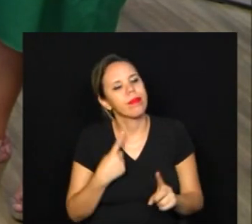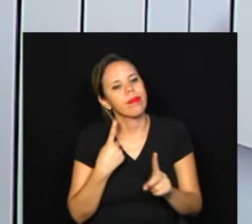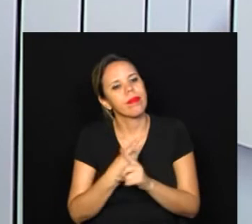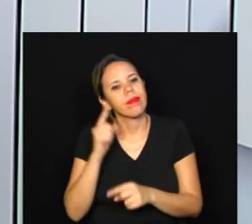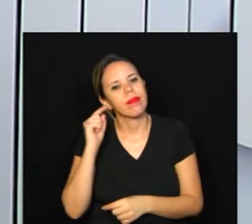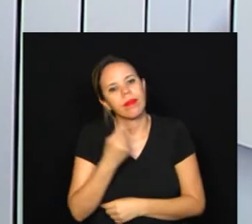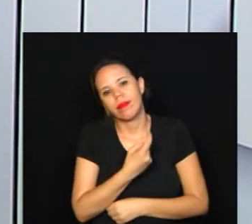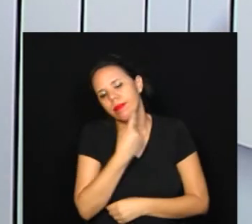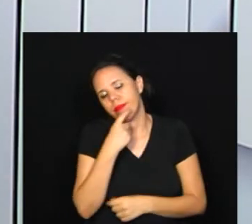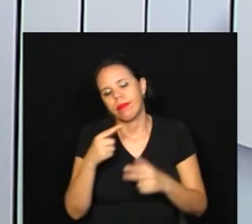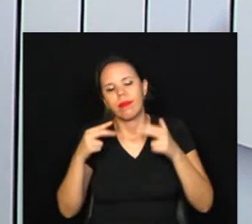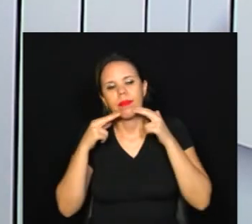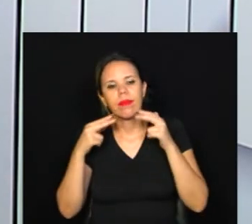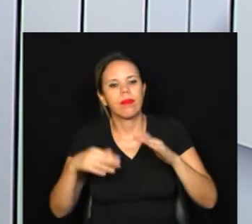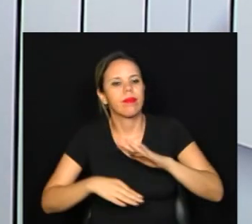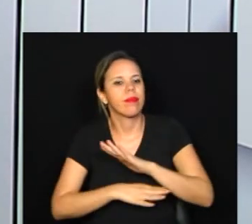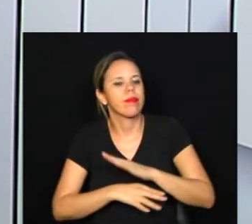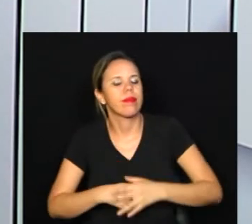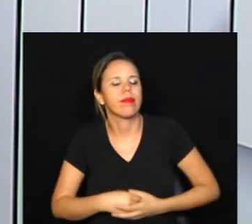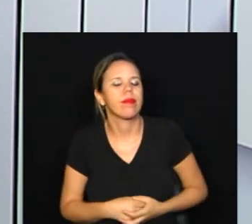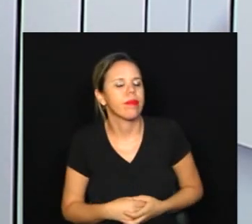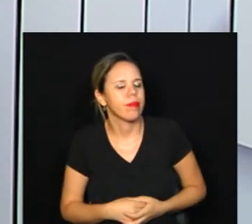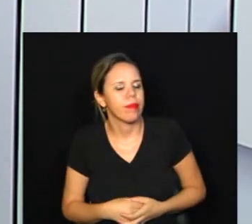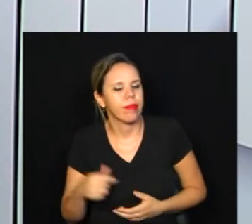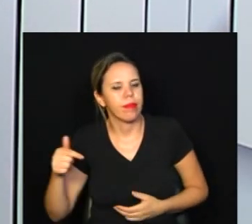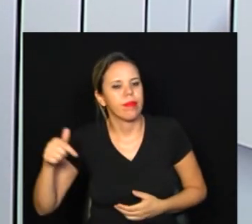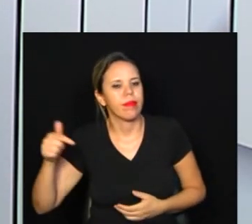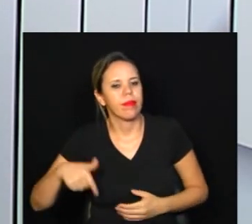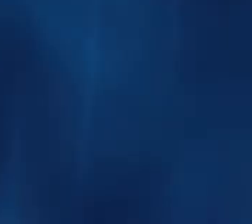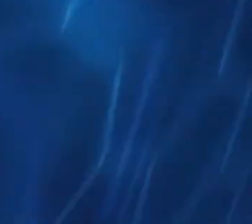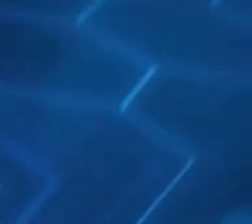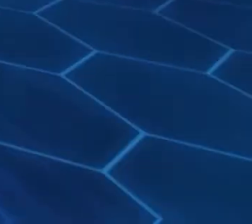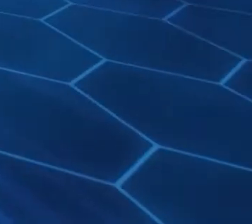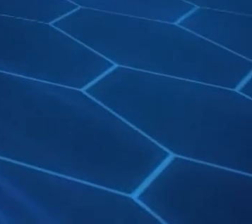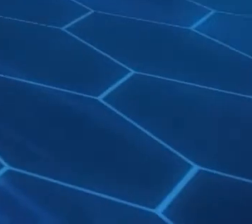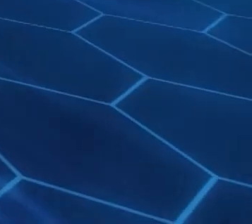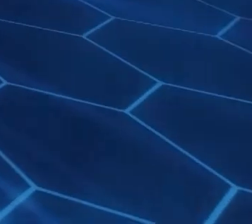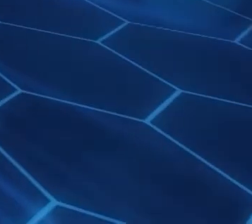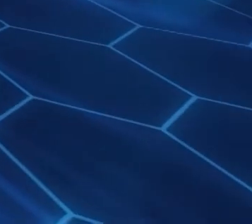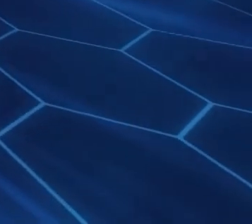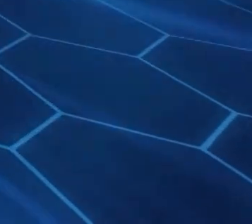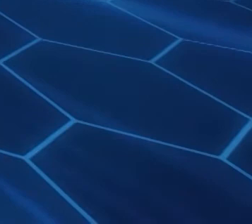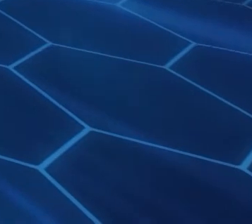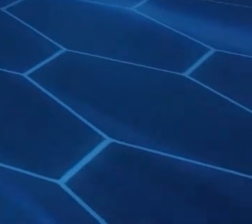então, Mina Abreu com as notícias do Legislativo aqui no Câmara Total.